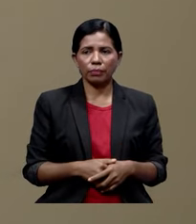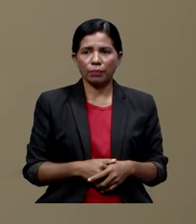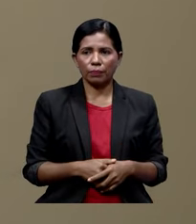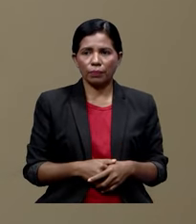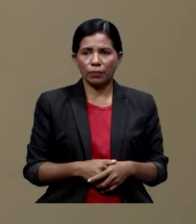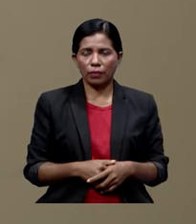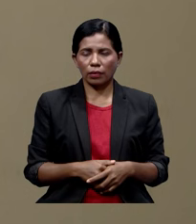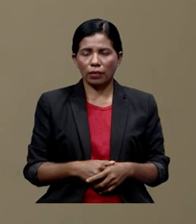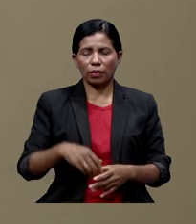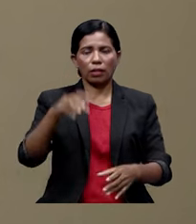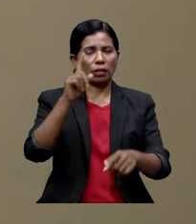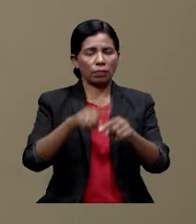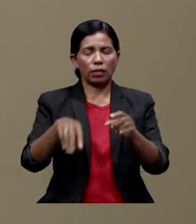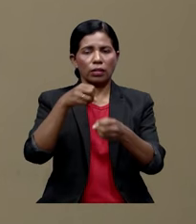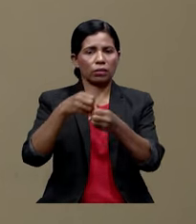Estudem.